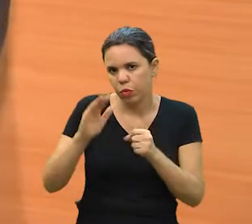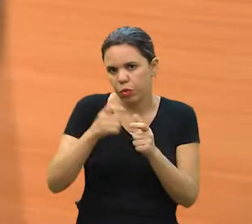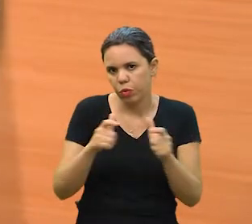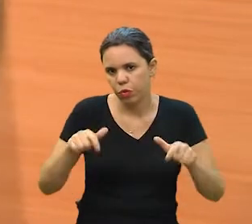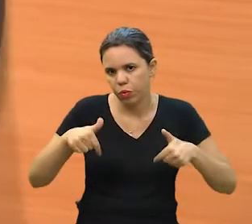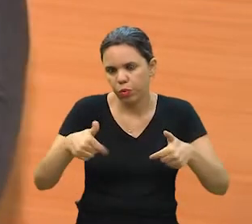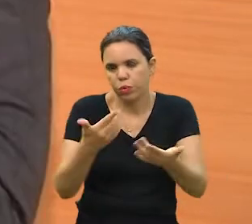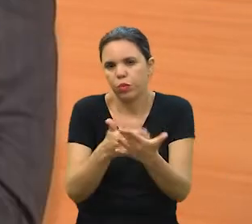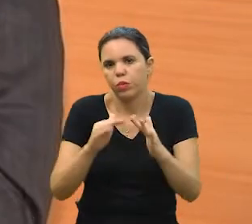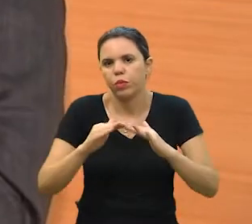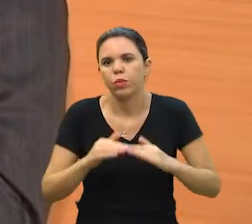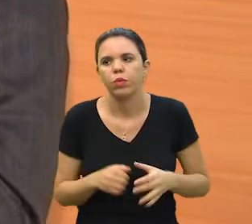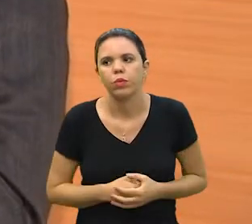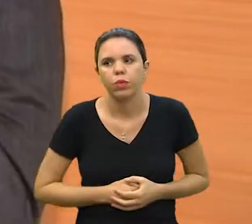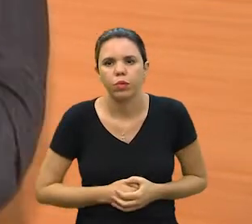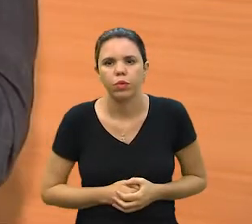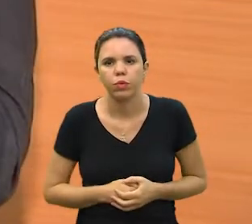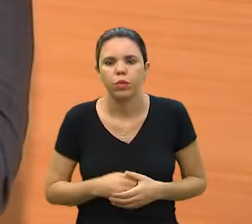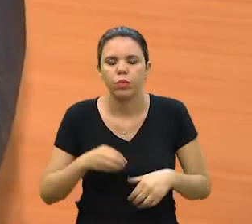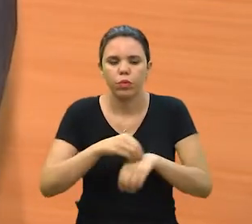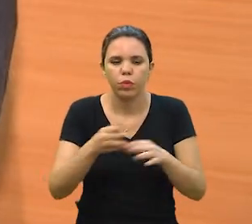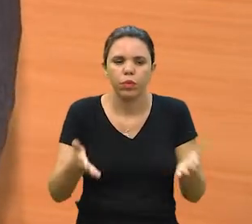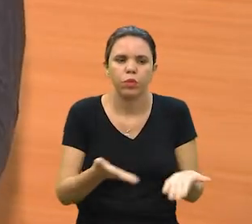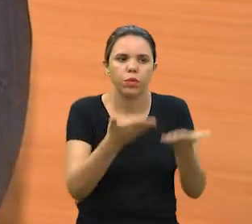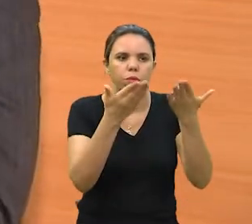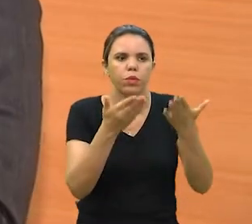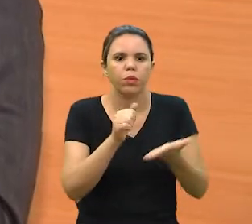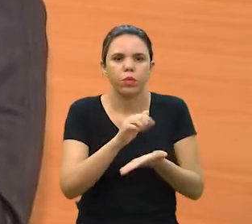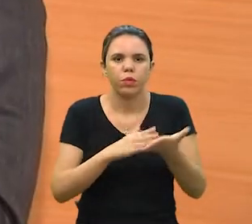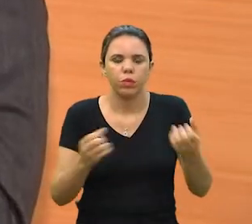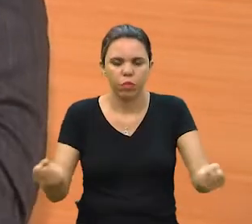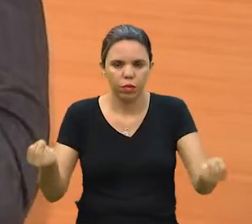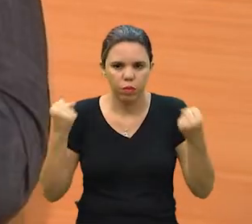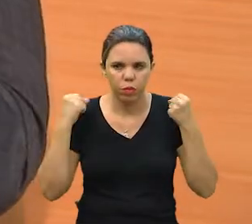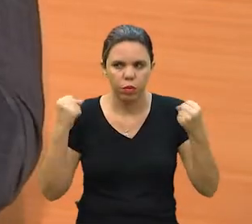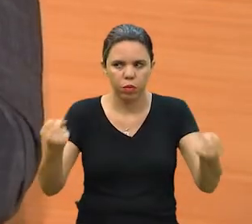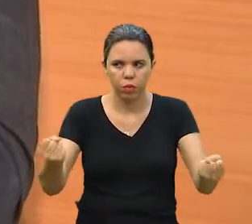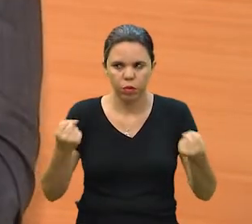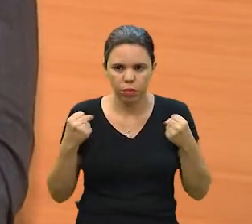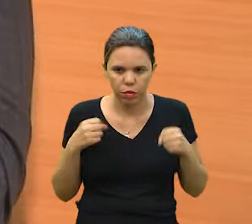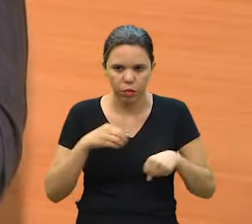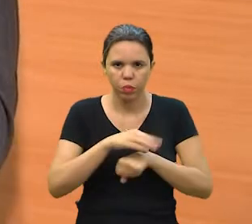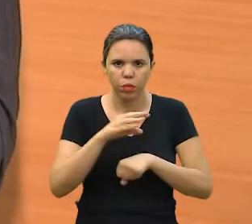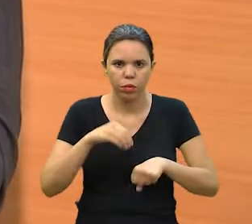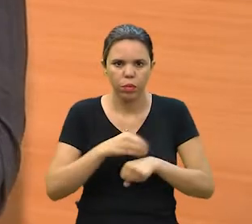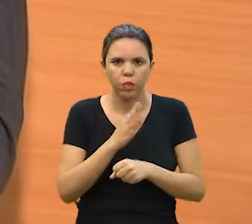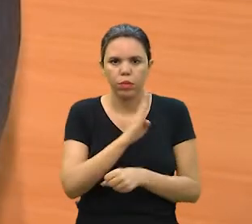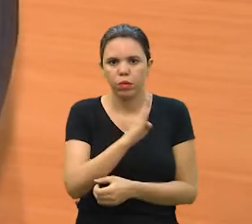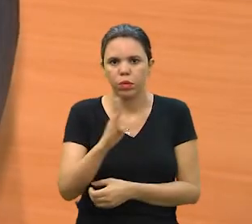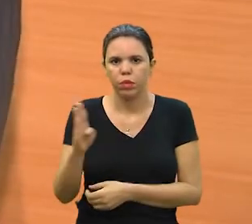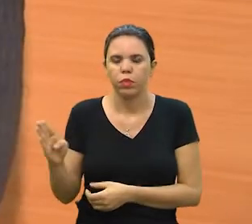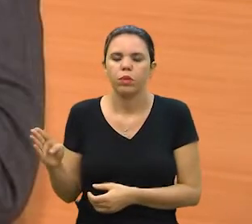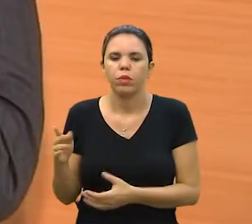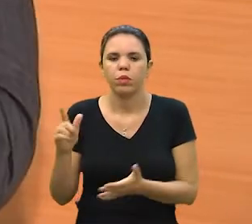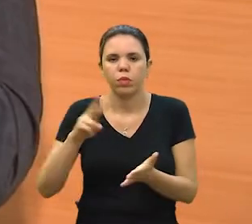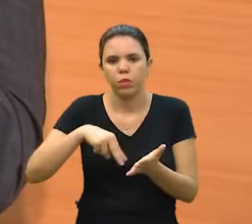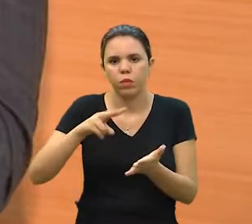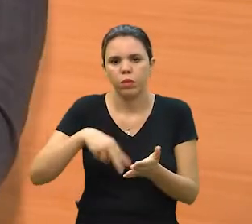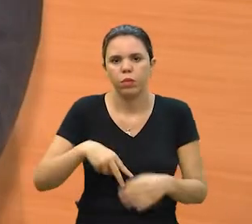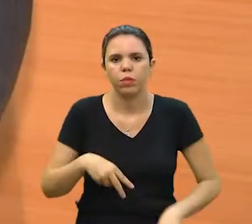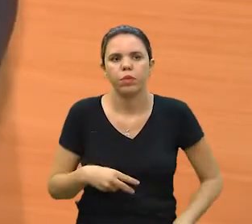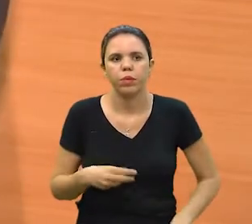maior, reforço escolar, levar ele para uma atividade física, levar ele para uma biblioteca,